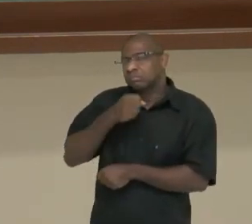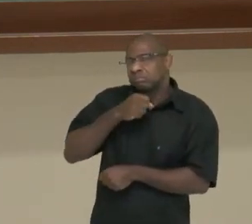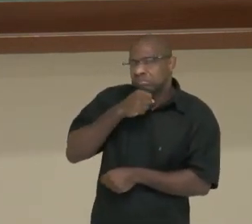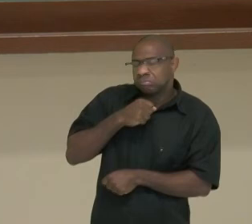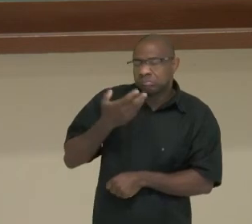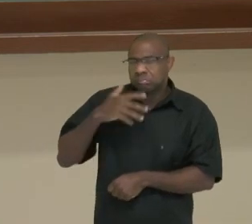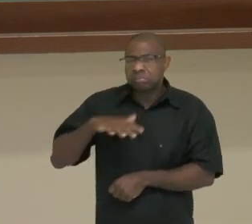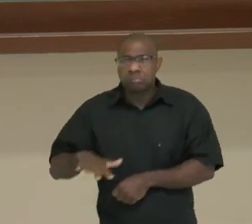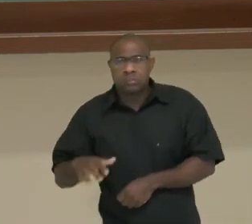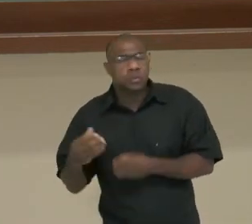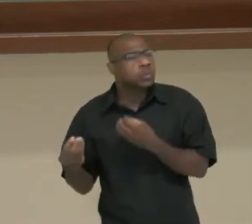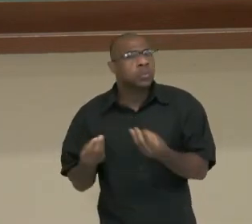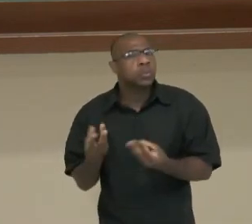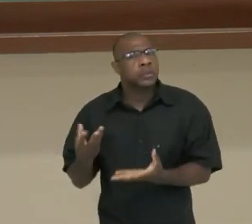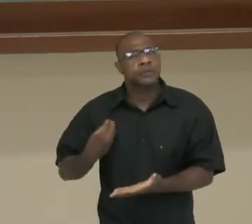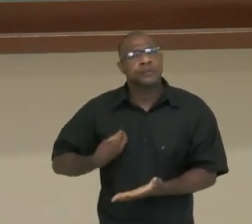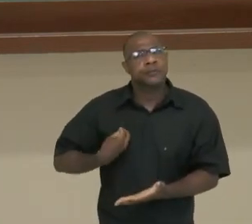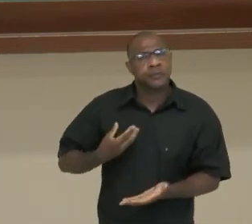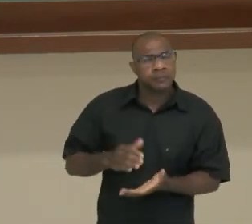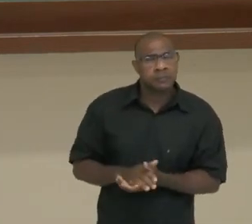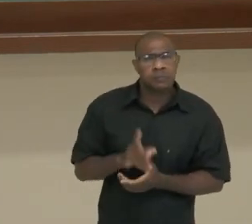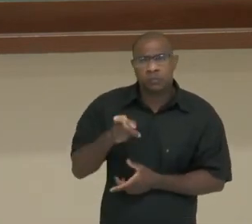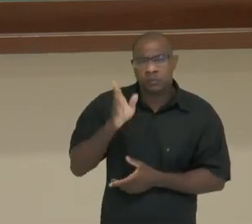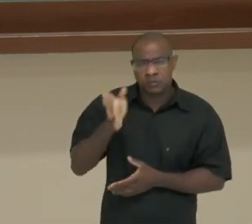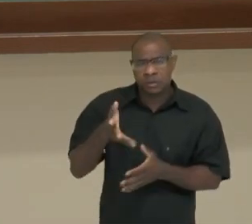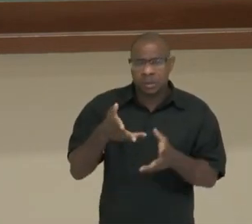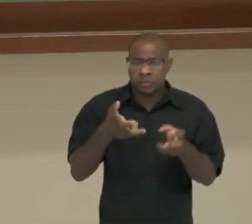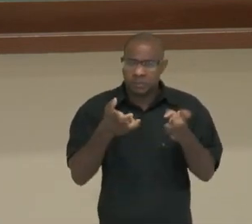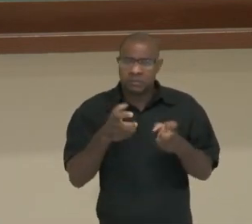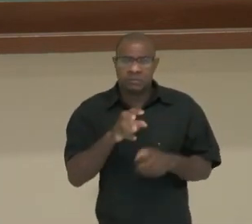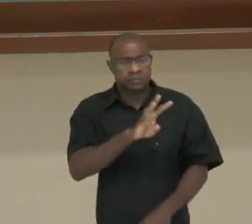crianças? Você já observou